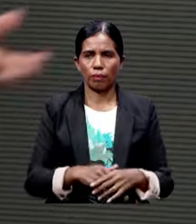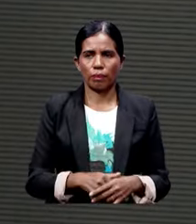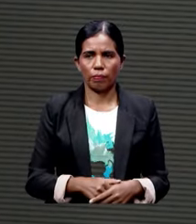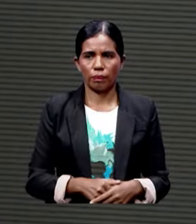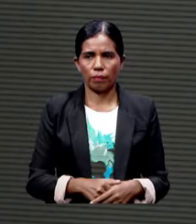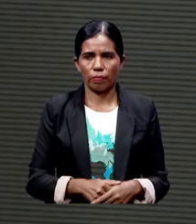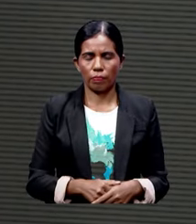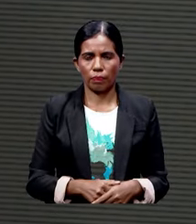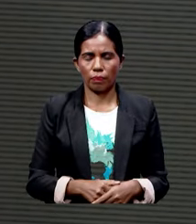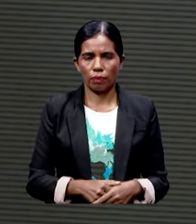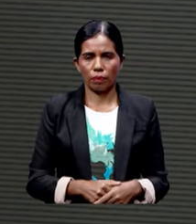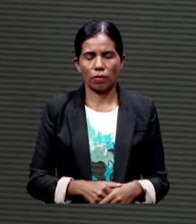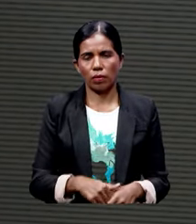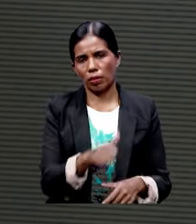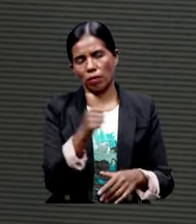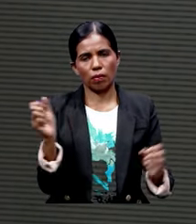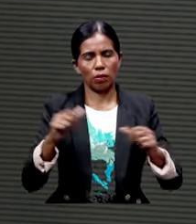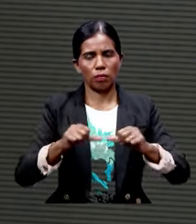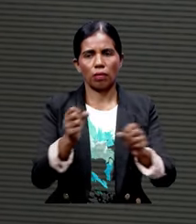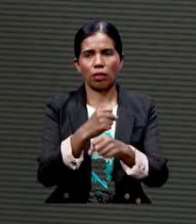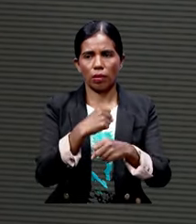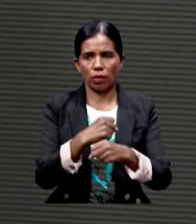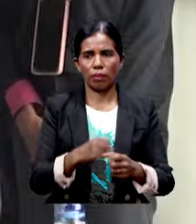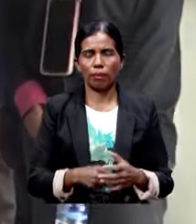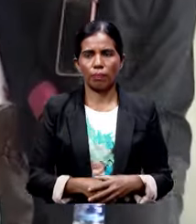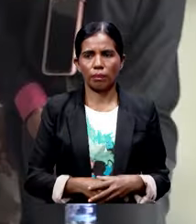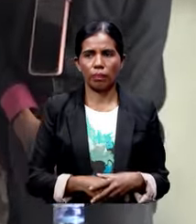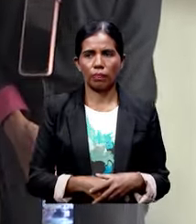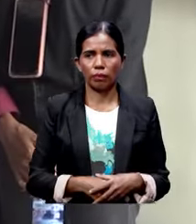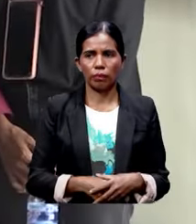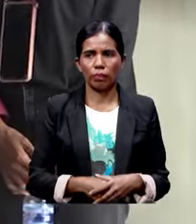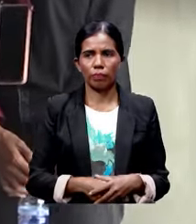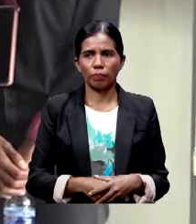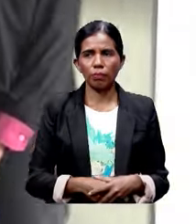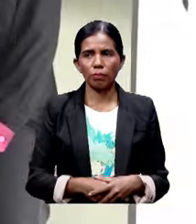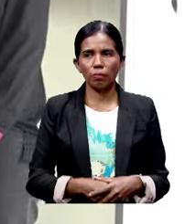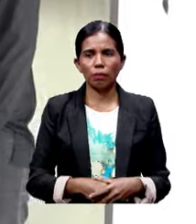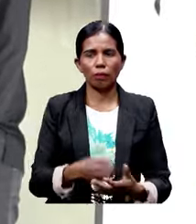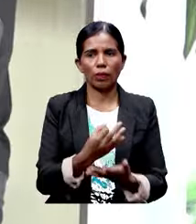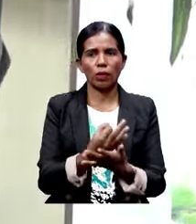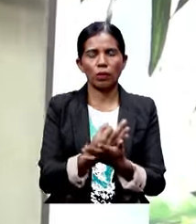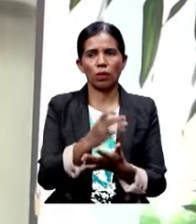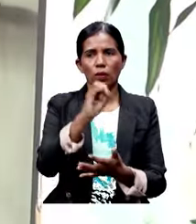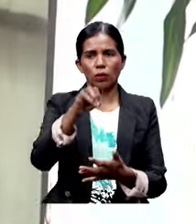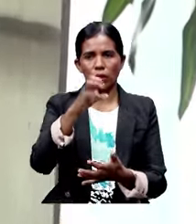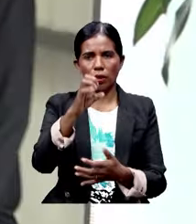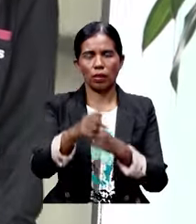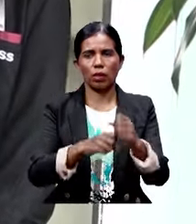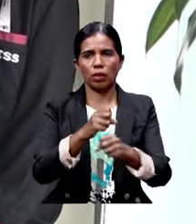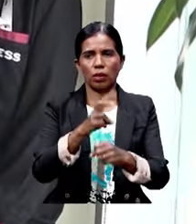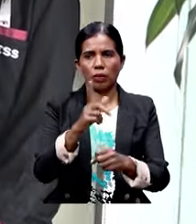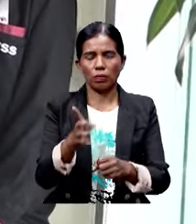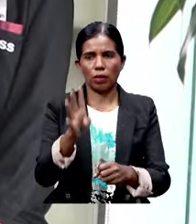não sei o que falar. E nem alguém me deu lá. E orçamento geral estado tem a Rio Rua Ronulo